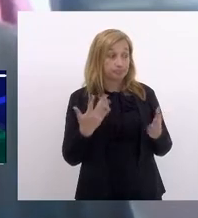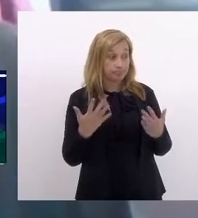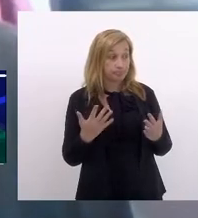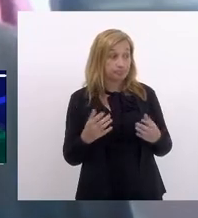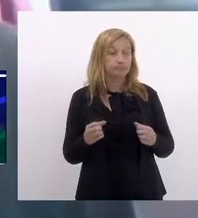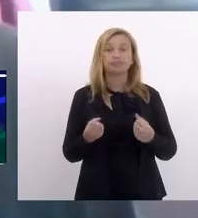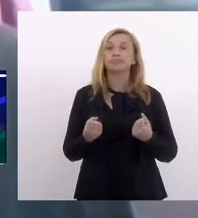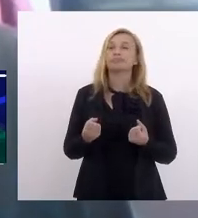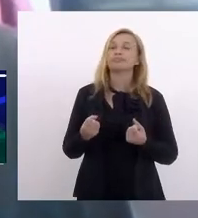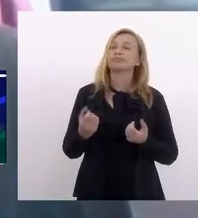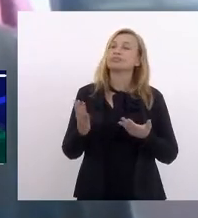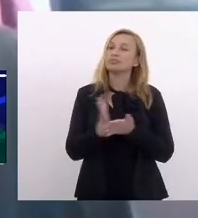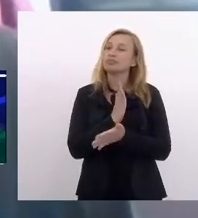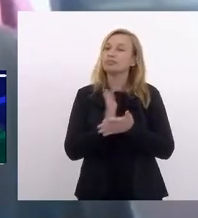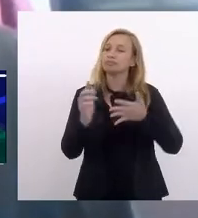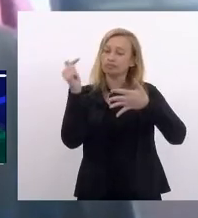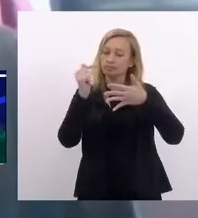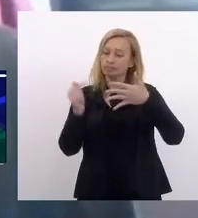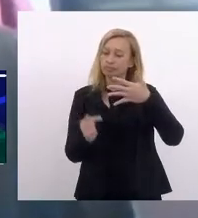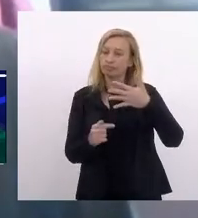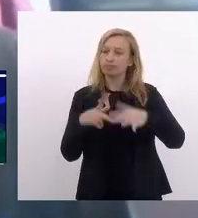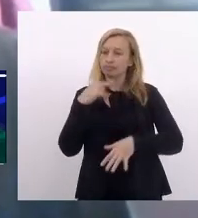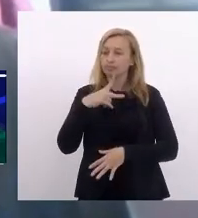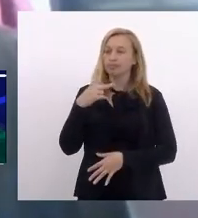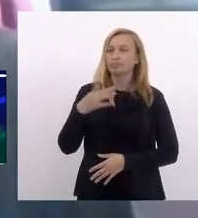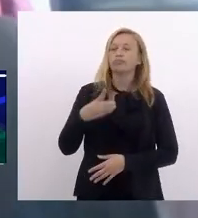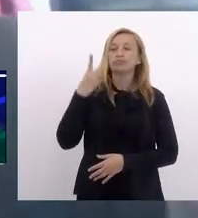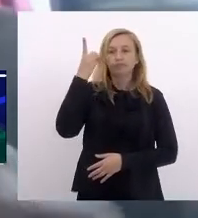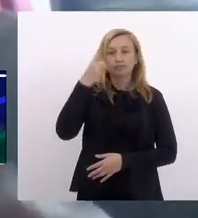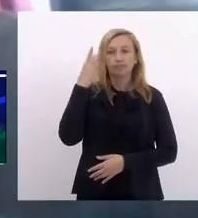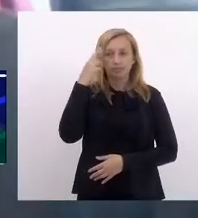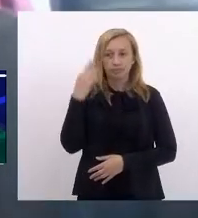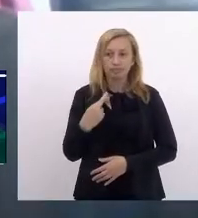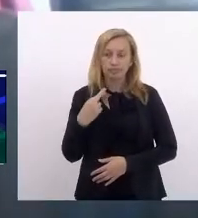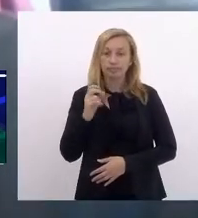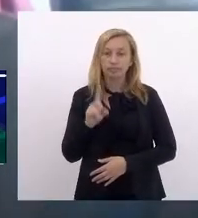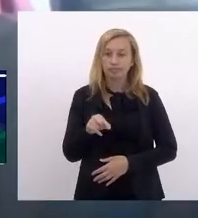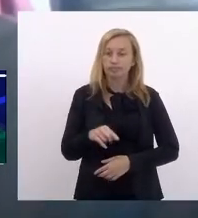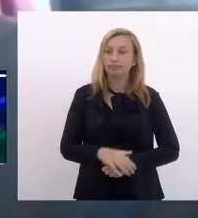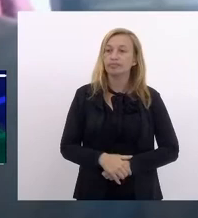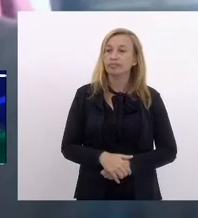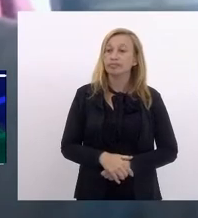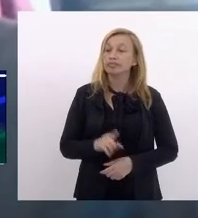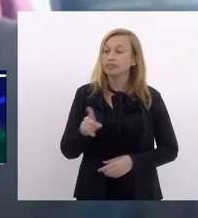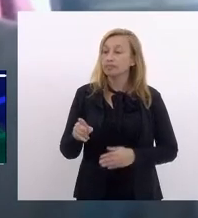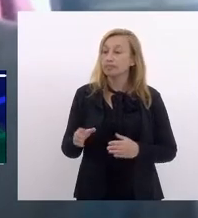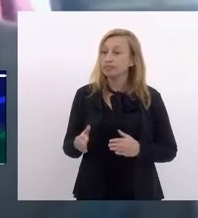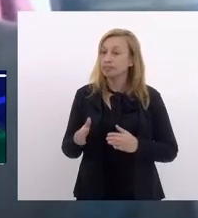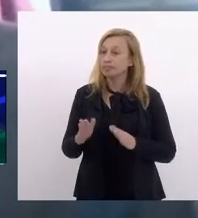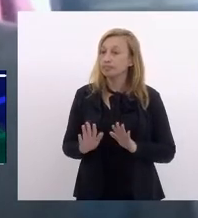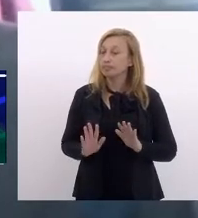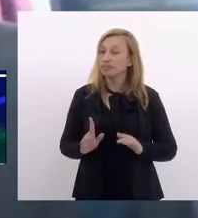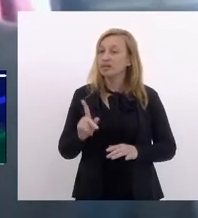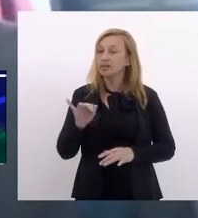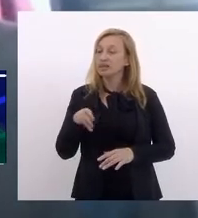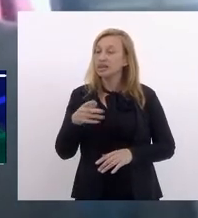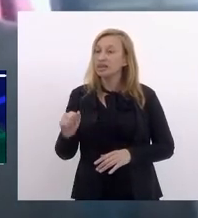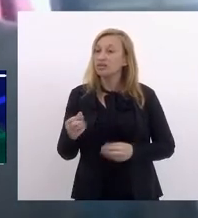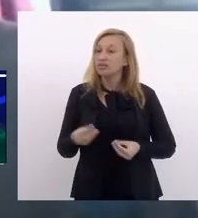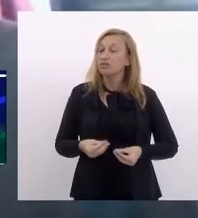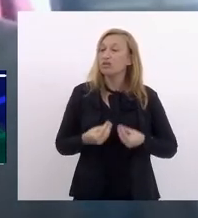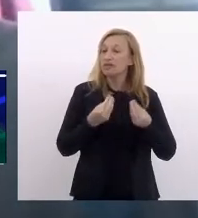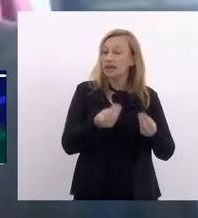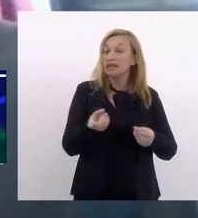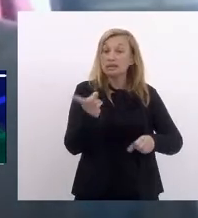esclarecendo pontos levantados pela Renata Souza, que é o seguinte: essa licença da ThyssenKrupp foi dada em